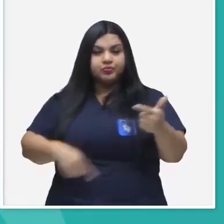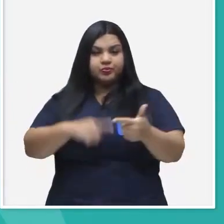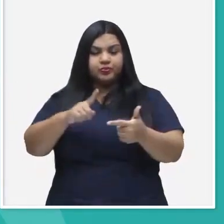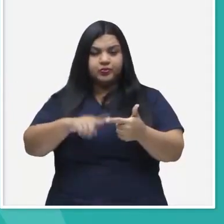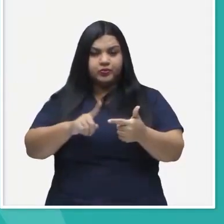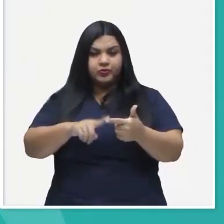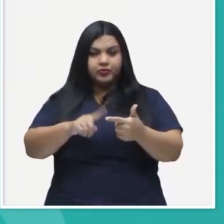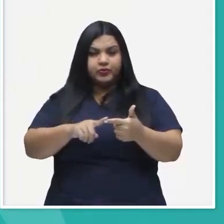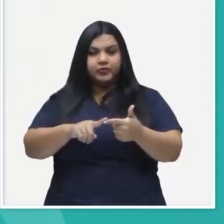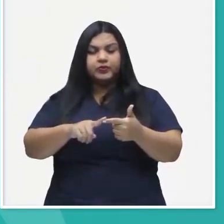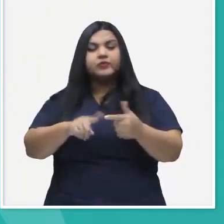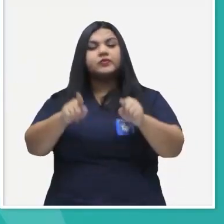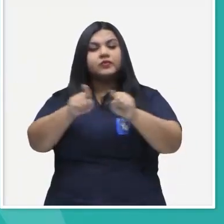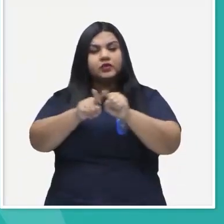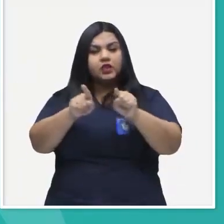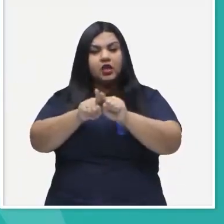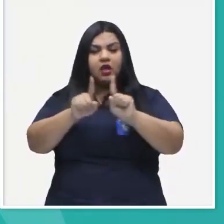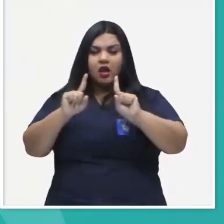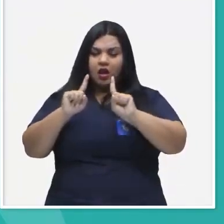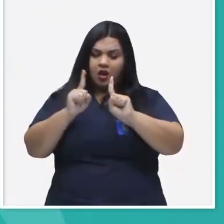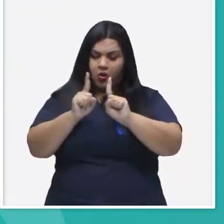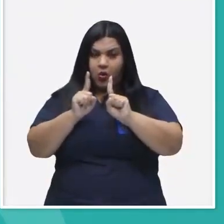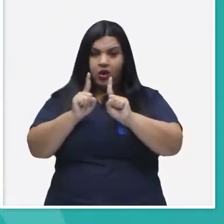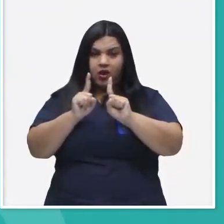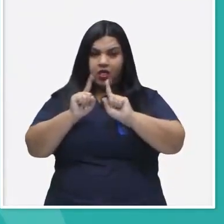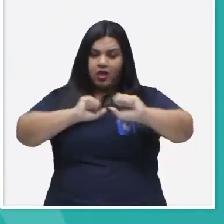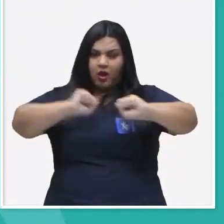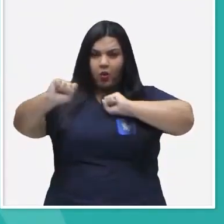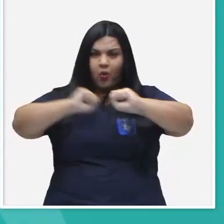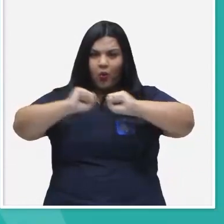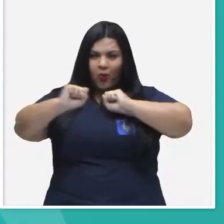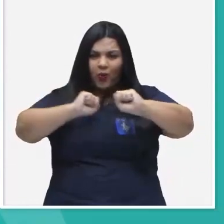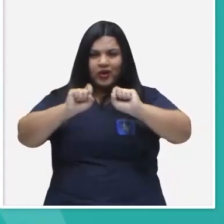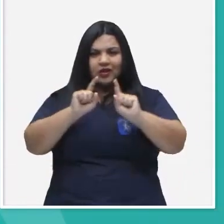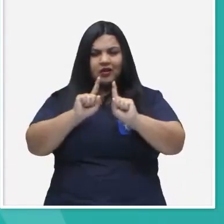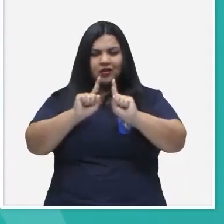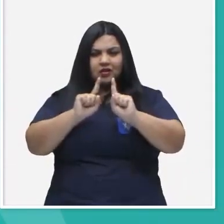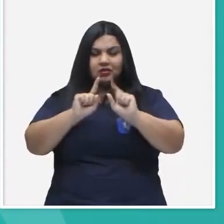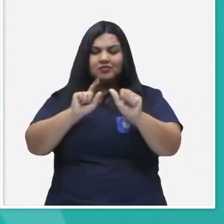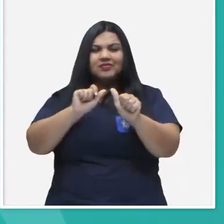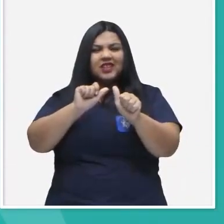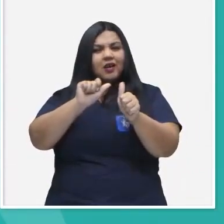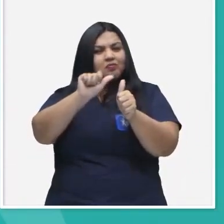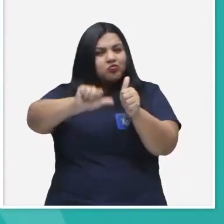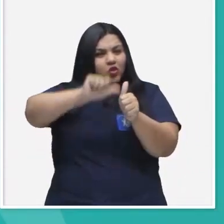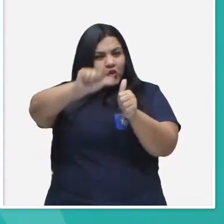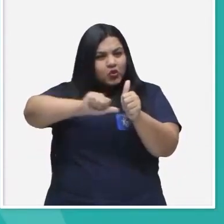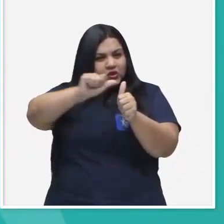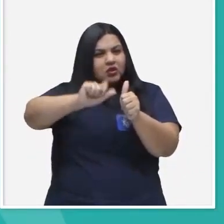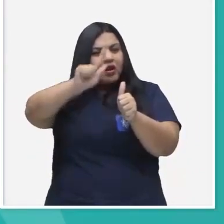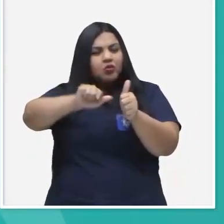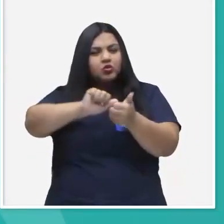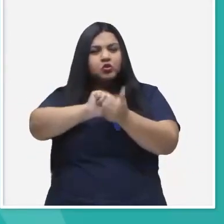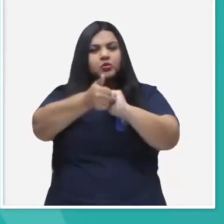nós temos aqui a corrida, que é lá do atletismo, um esporte